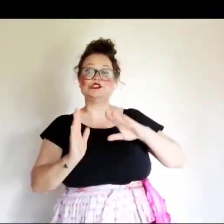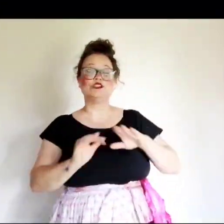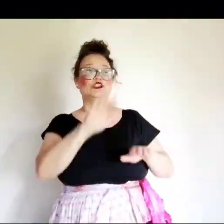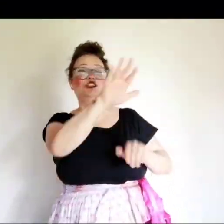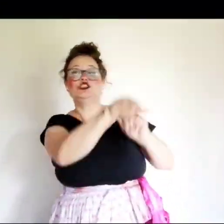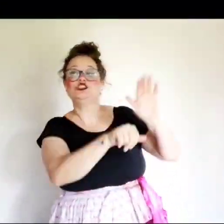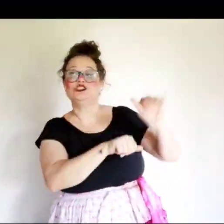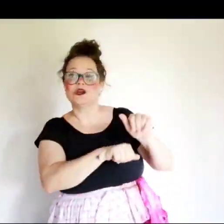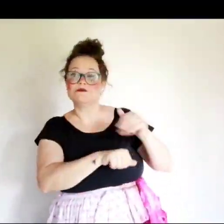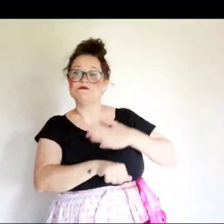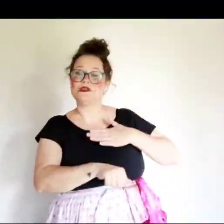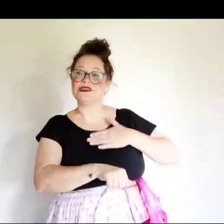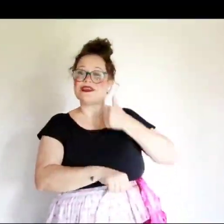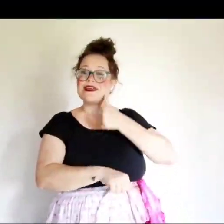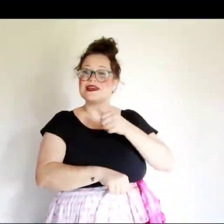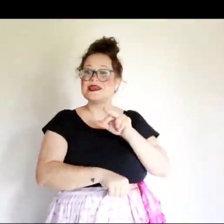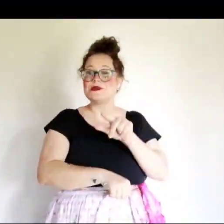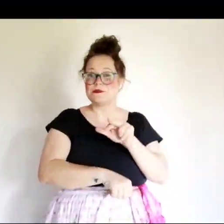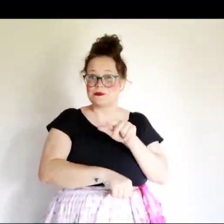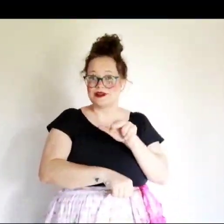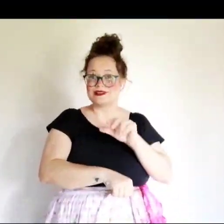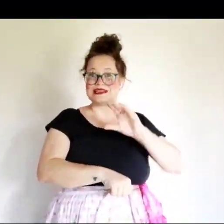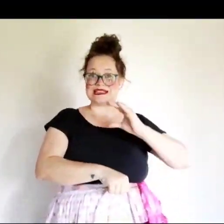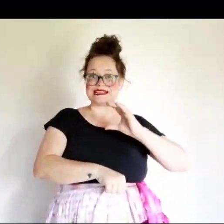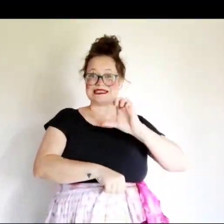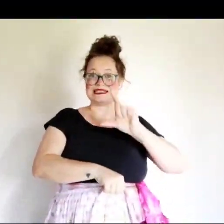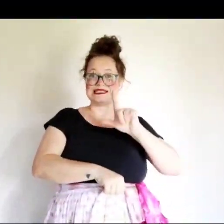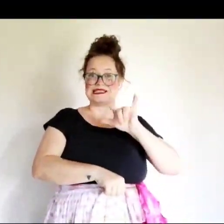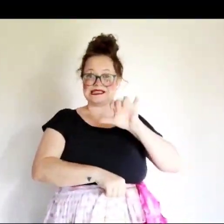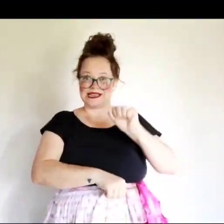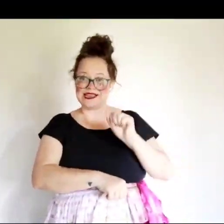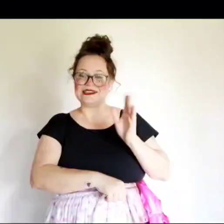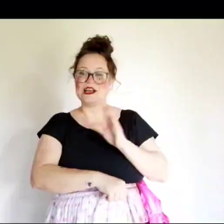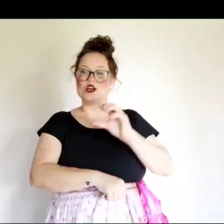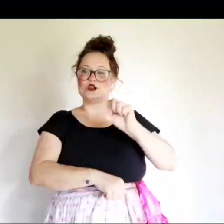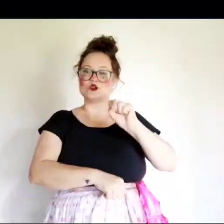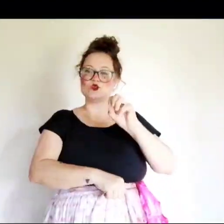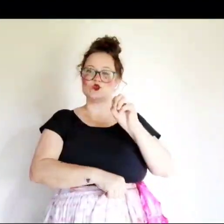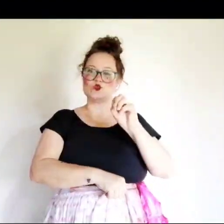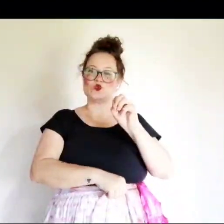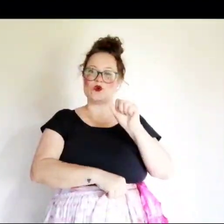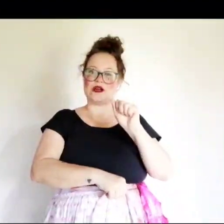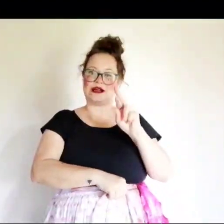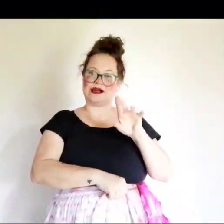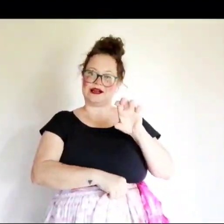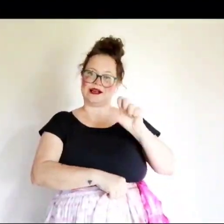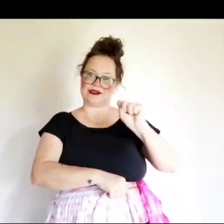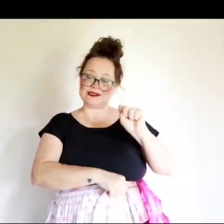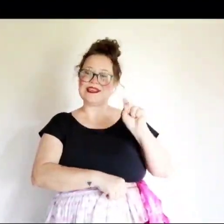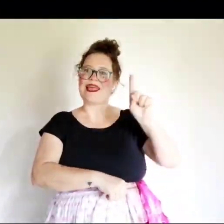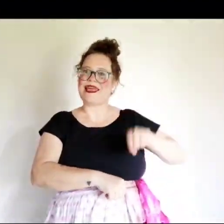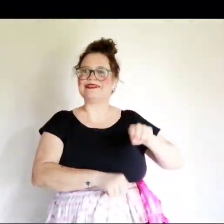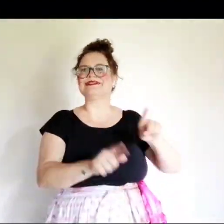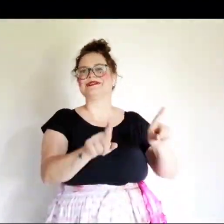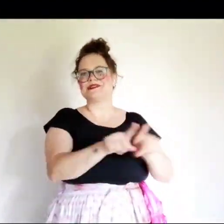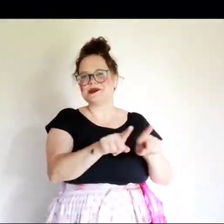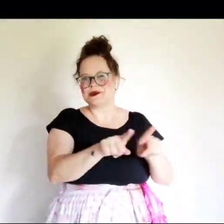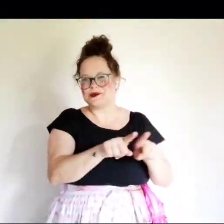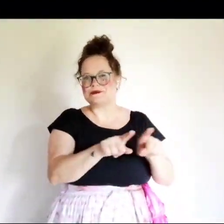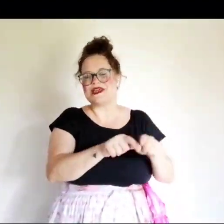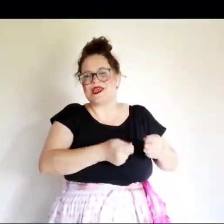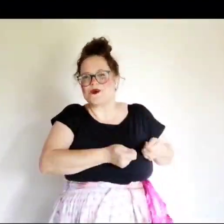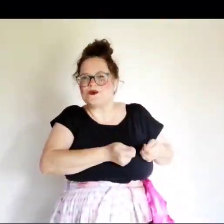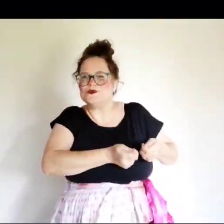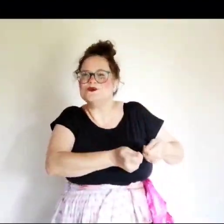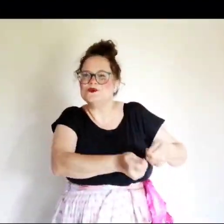minha irmã, Célia Soares da Silva, que é uma das costureiras, desde o